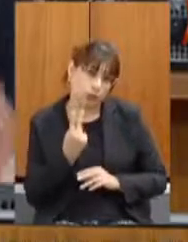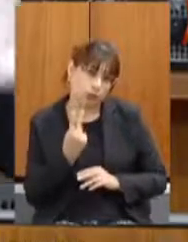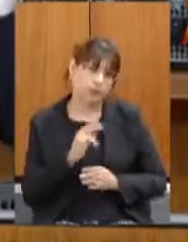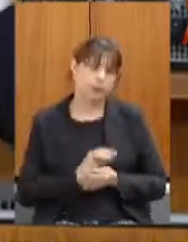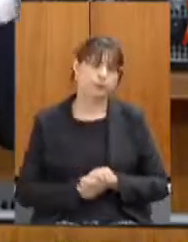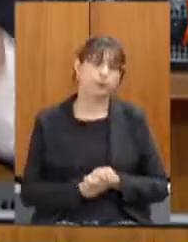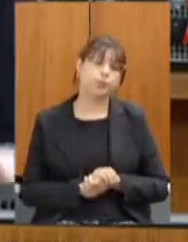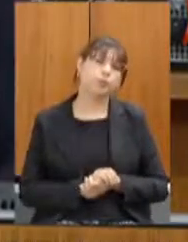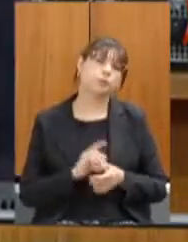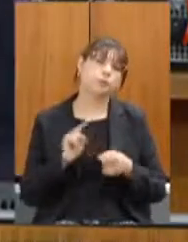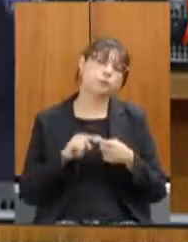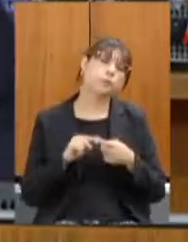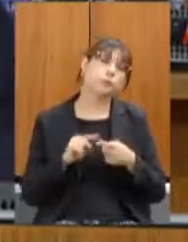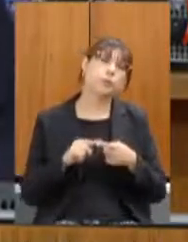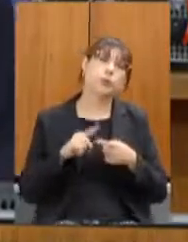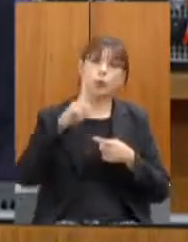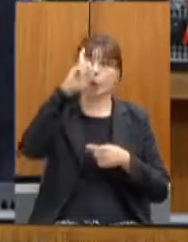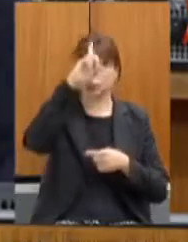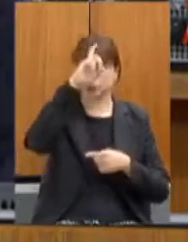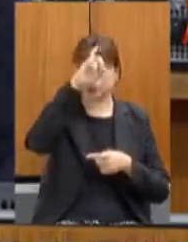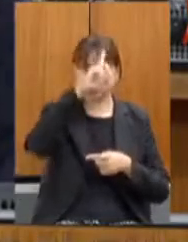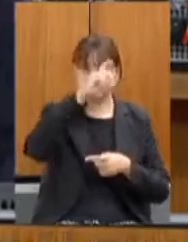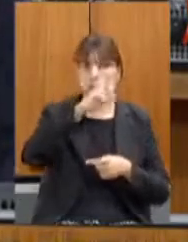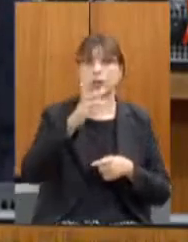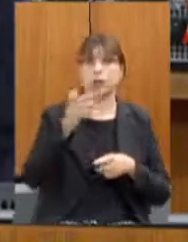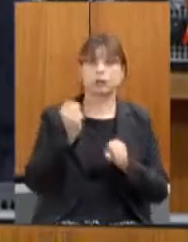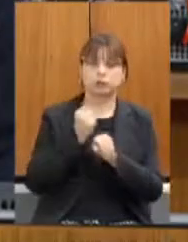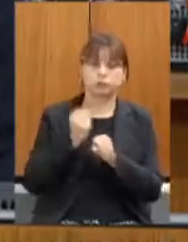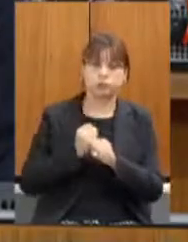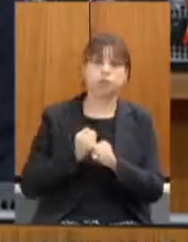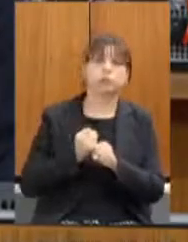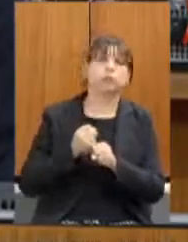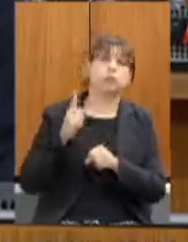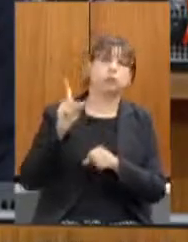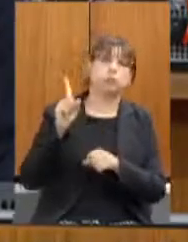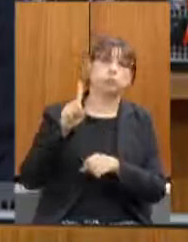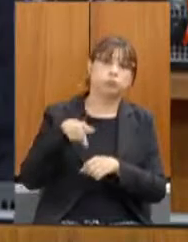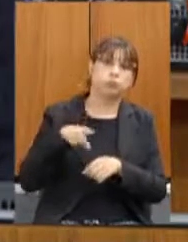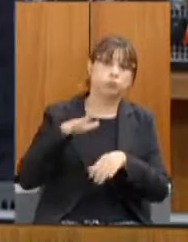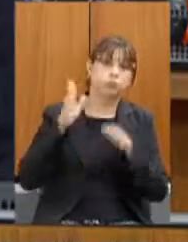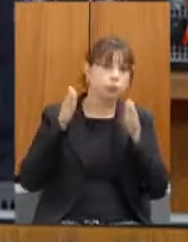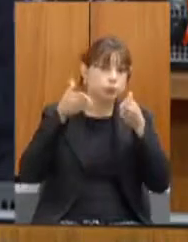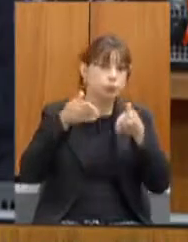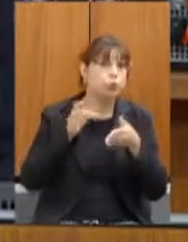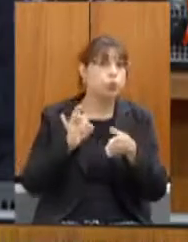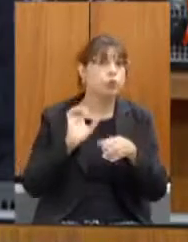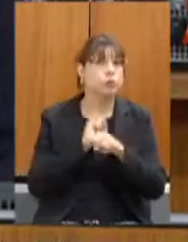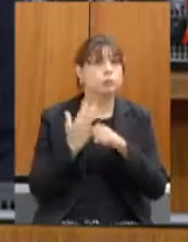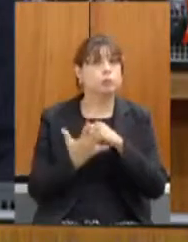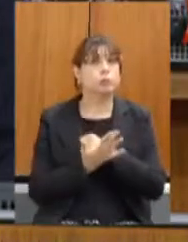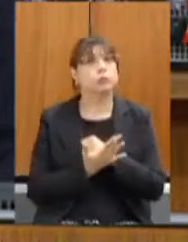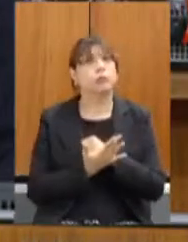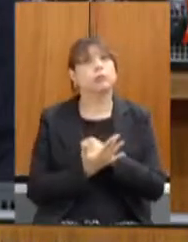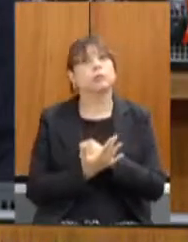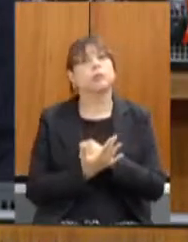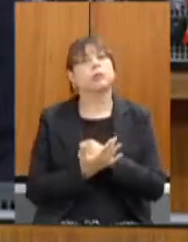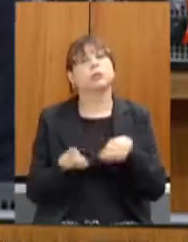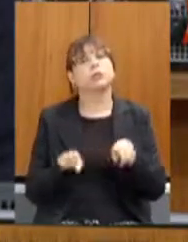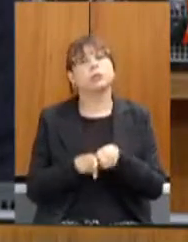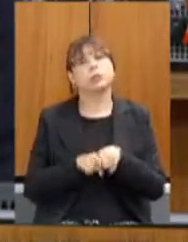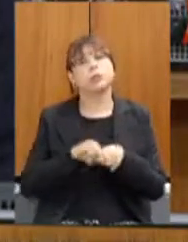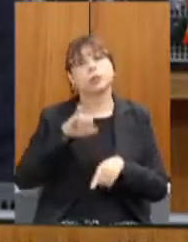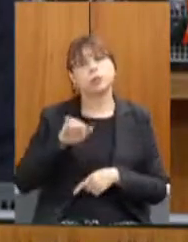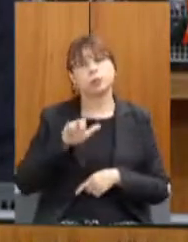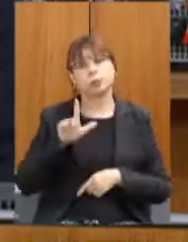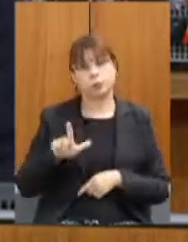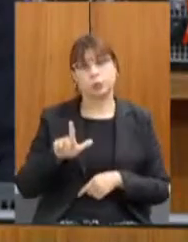de campanha que foi montado no Expominas e responsabilidade da Polícia Militar que foi parcialmente aberto em julho